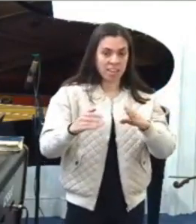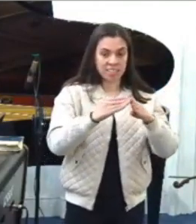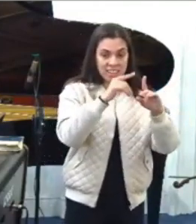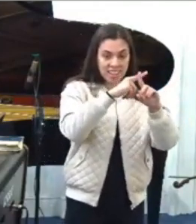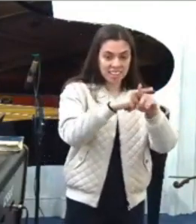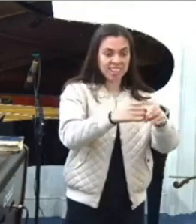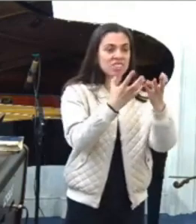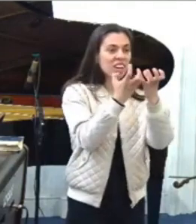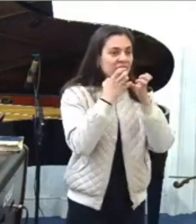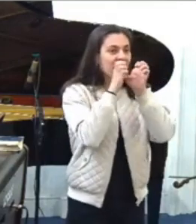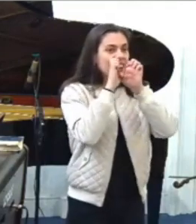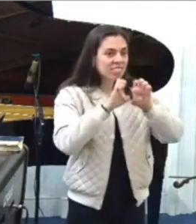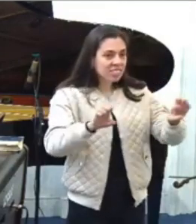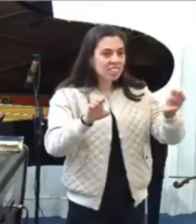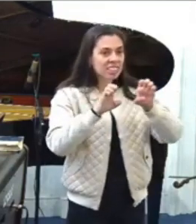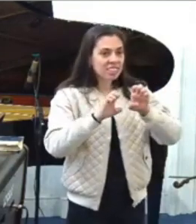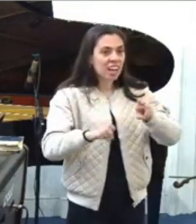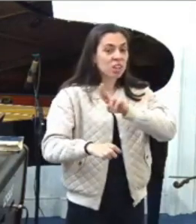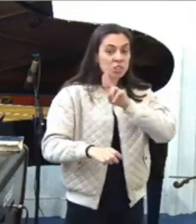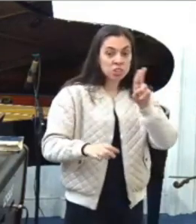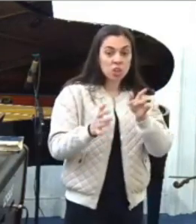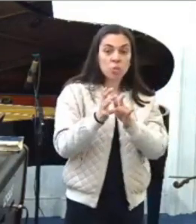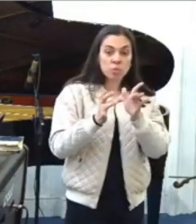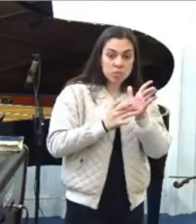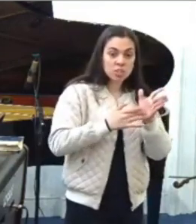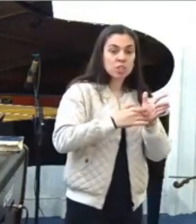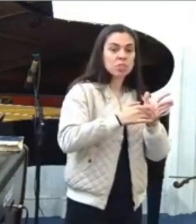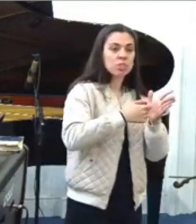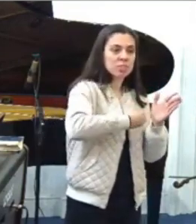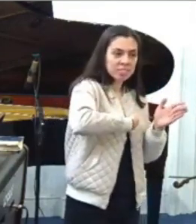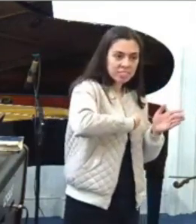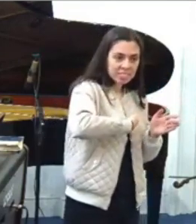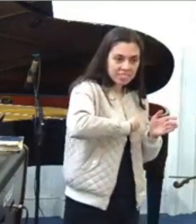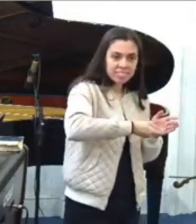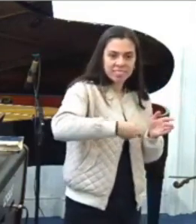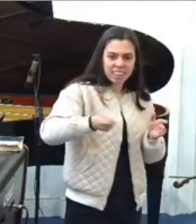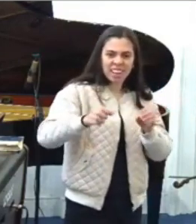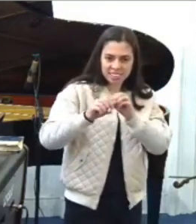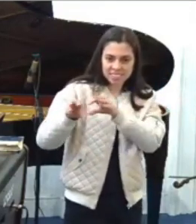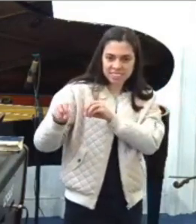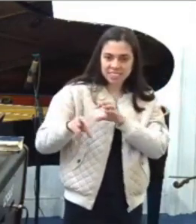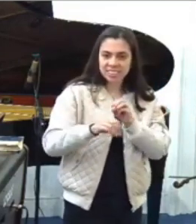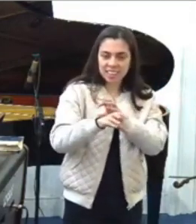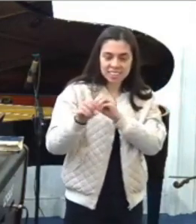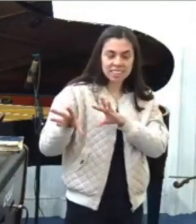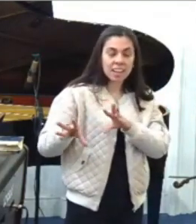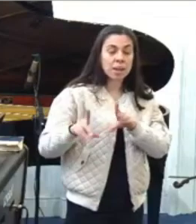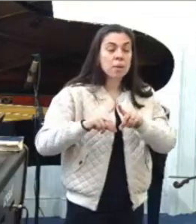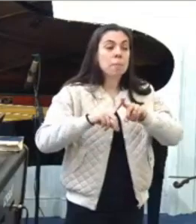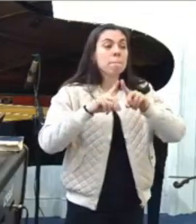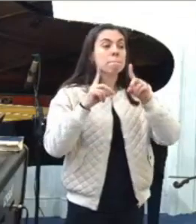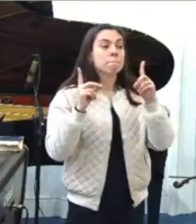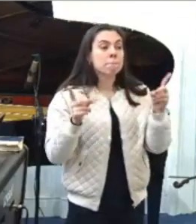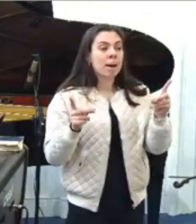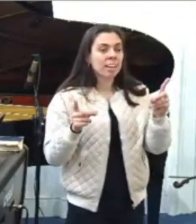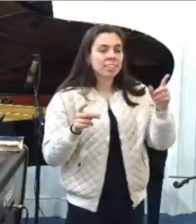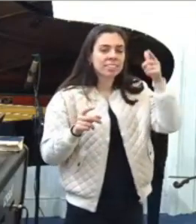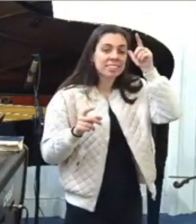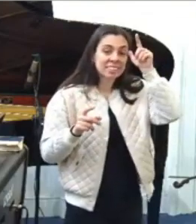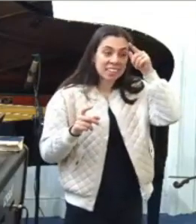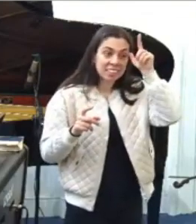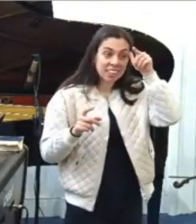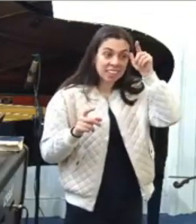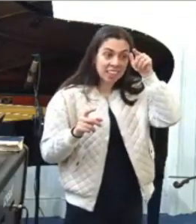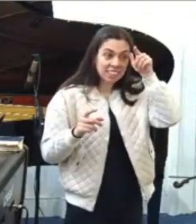precisamos saber que todo o ataque de Satanás é num desespero tal, porque a sua ferida é mortal e ele